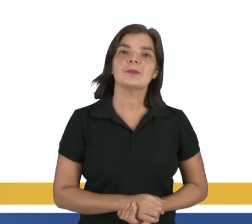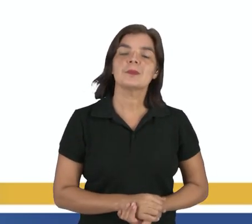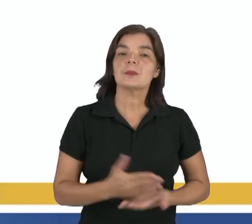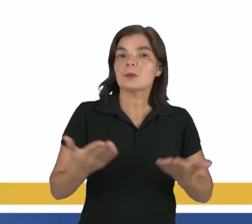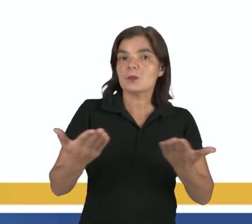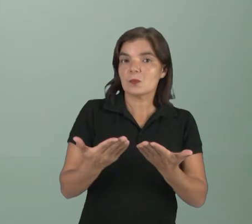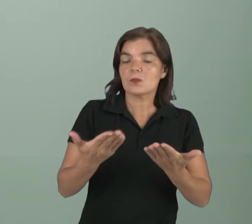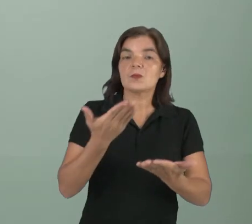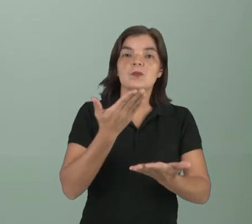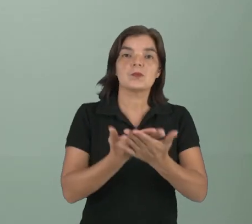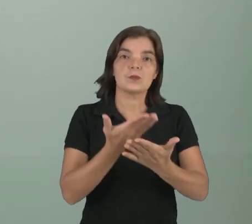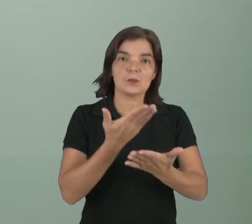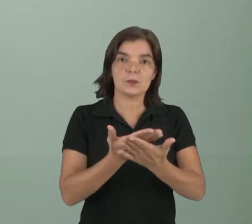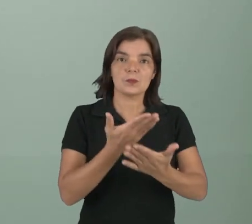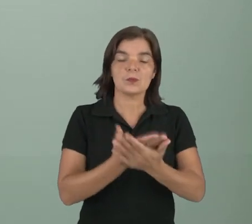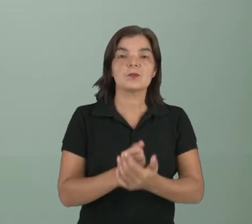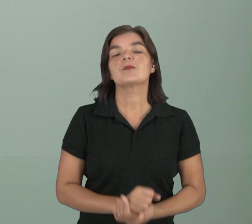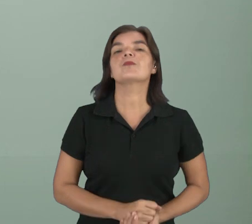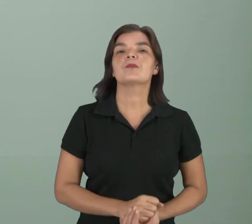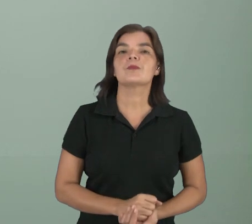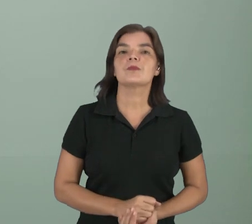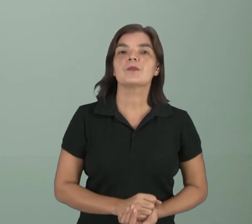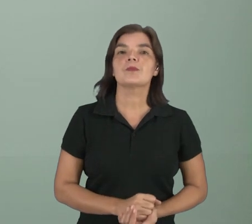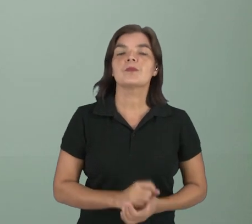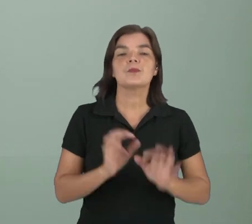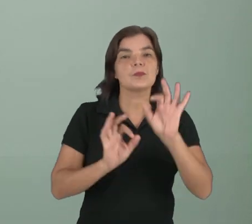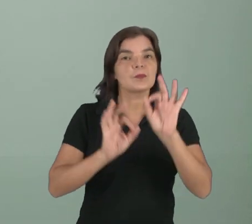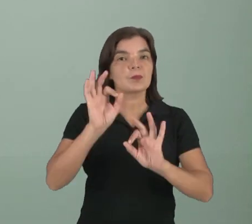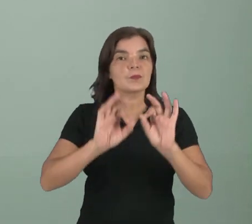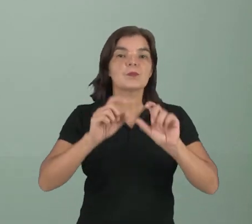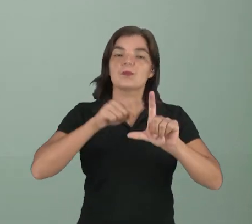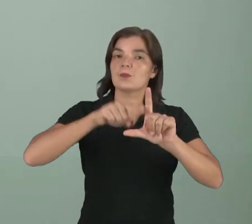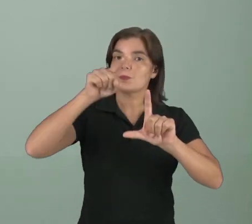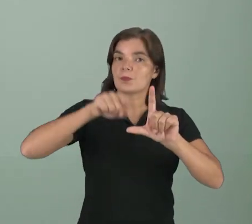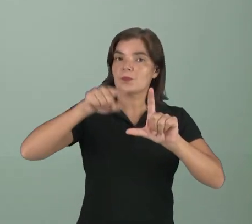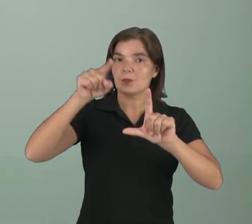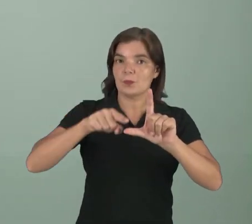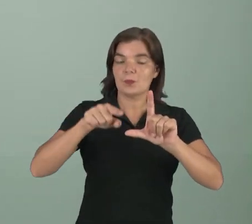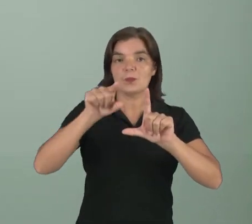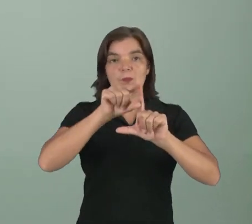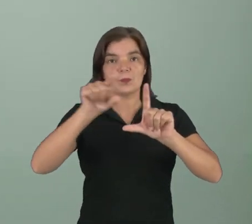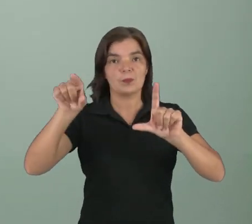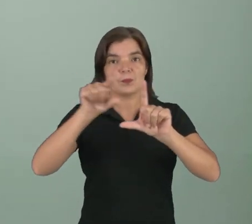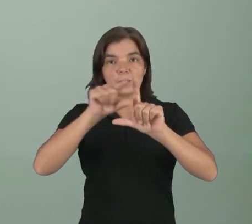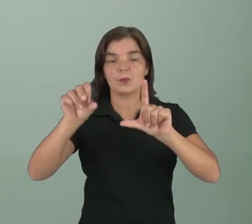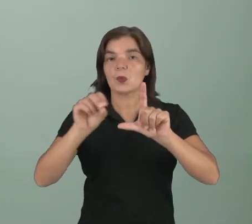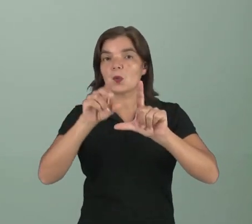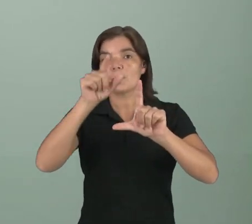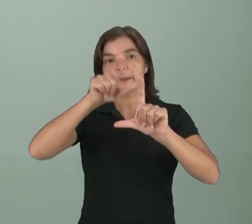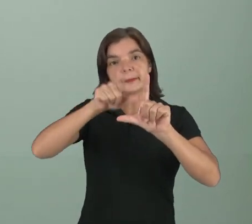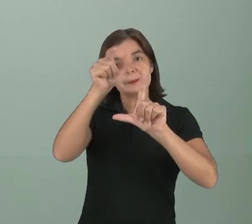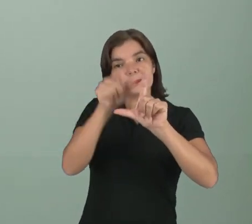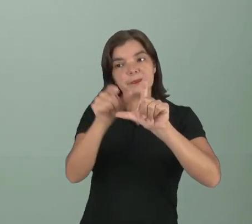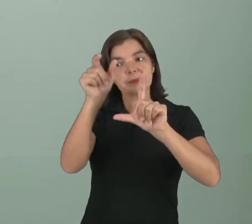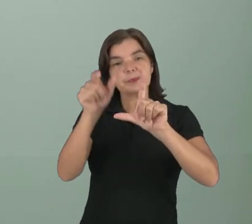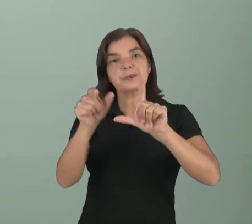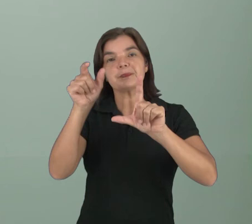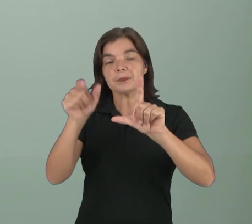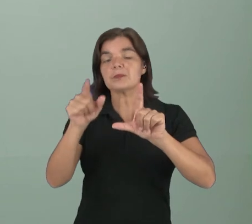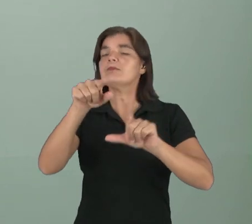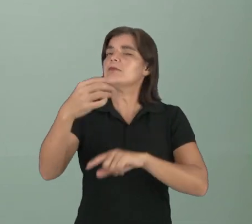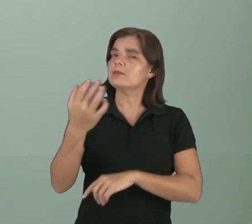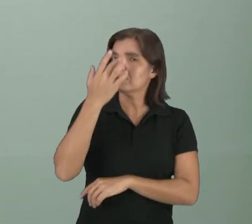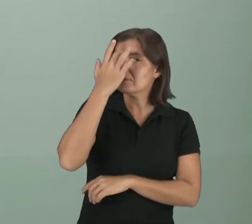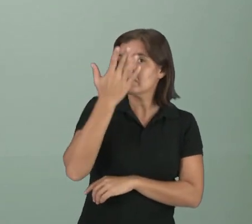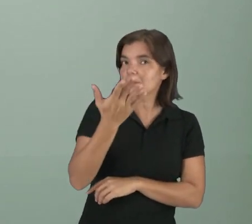Pessoal, hoje nós trabalhamos essa situação de construção de gráfico de coluna ou de barras. Vocês perceberam o quão